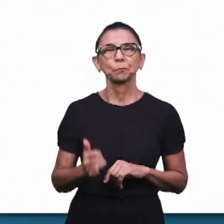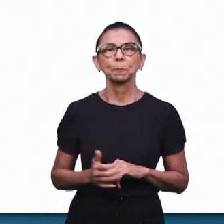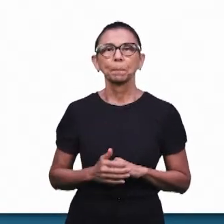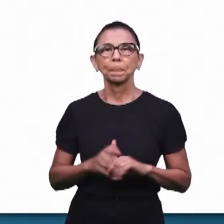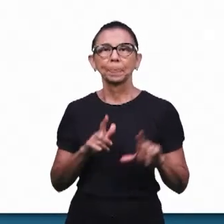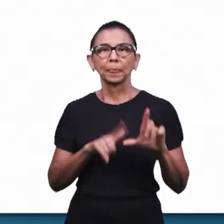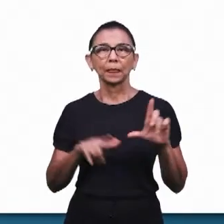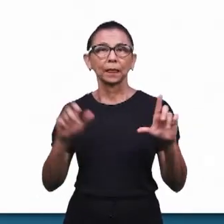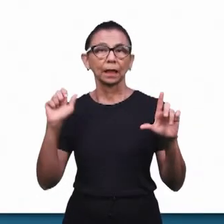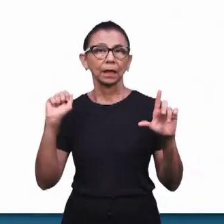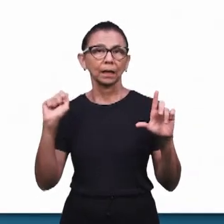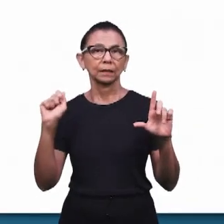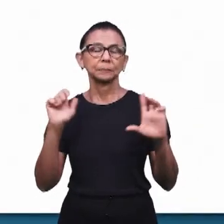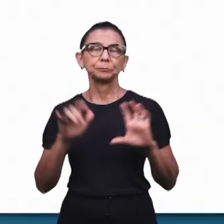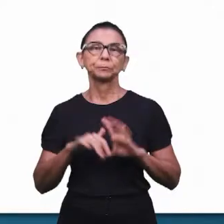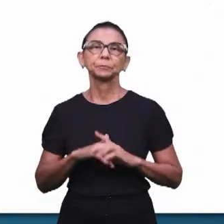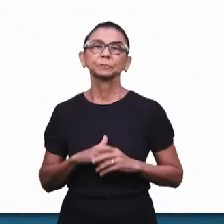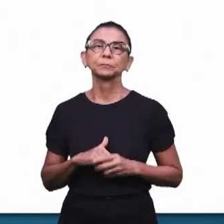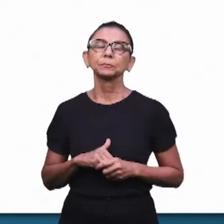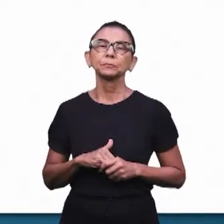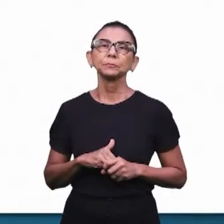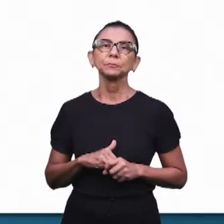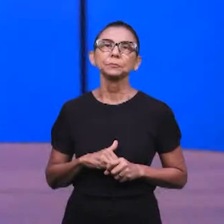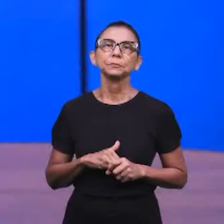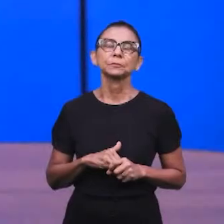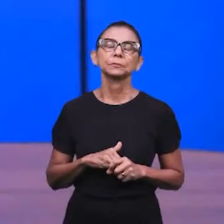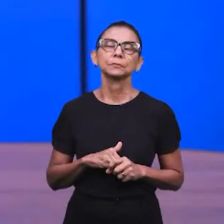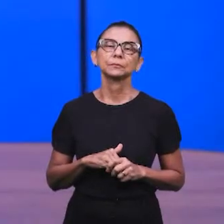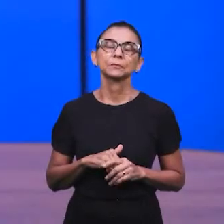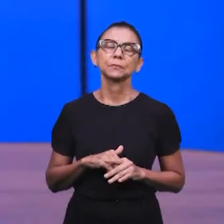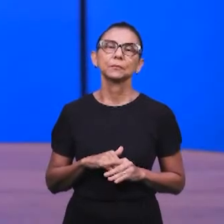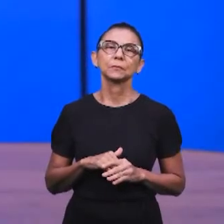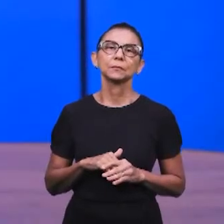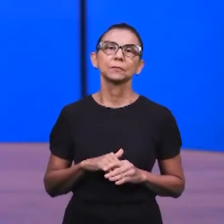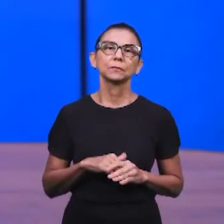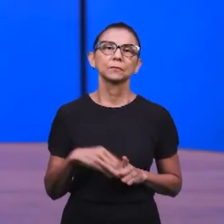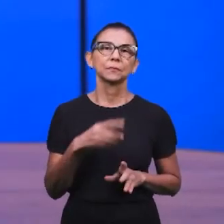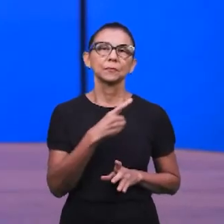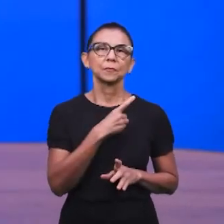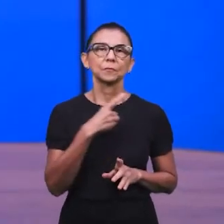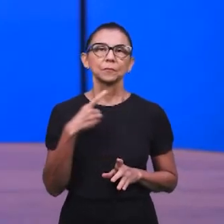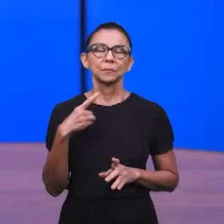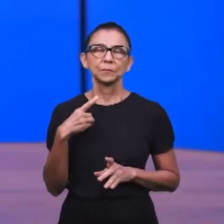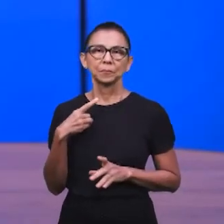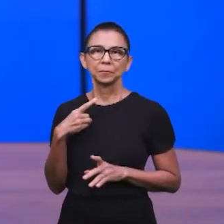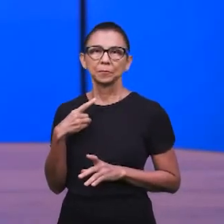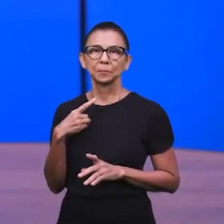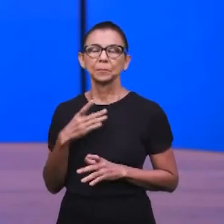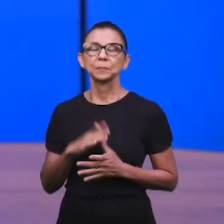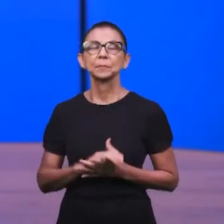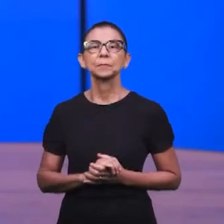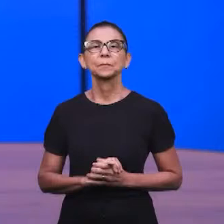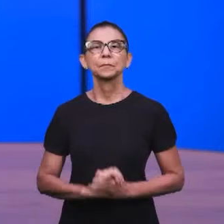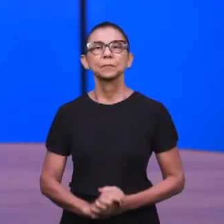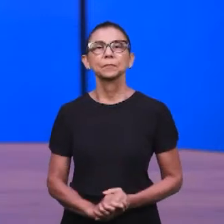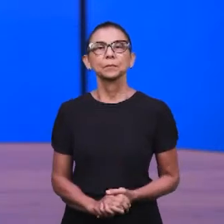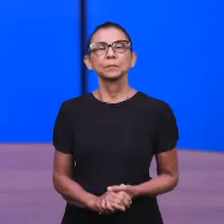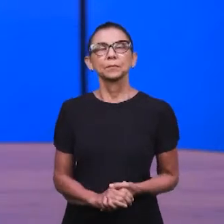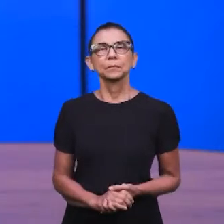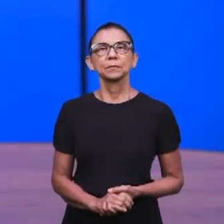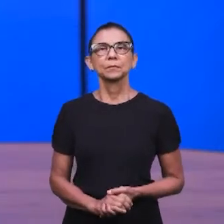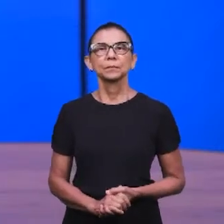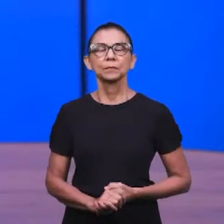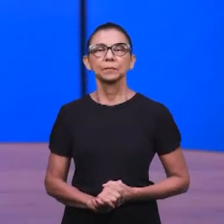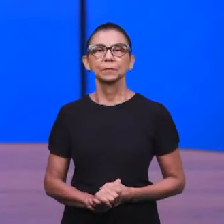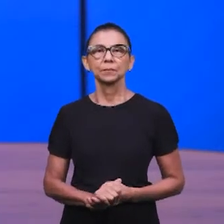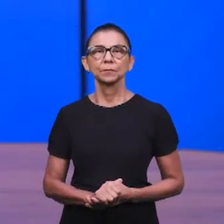letra A, ela vai ser comentada, vai ser respondida, pelo nosso irmão diácono Emerson. O Emerson Diogo, ele